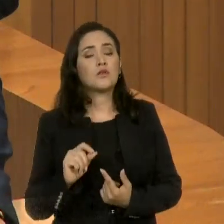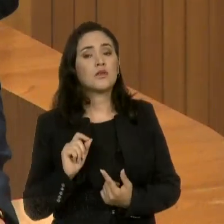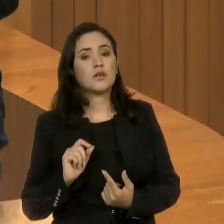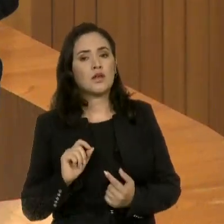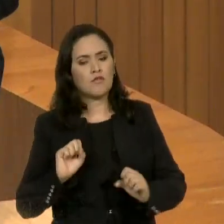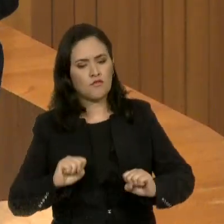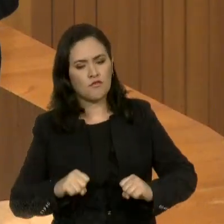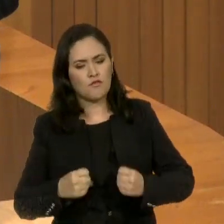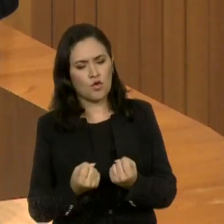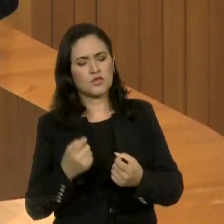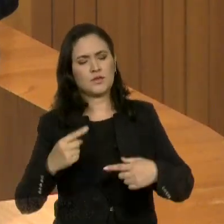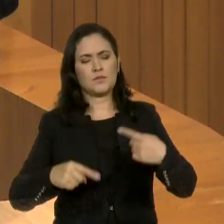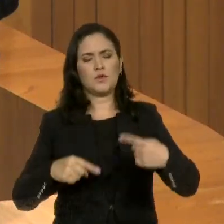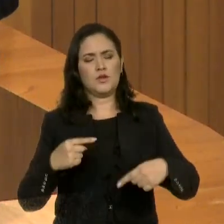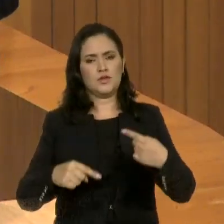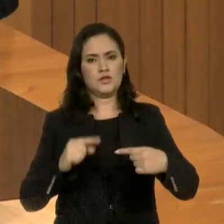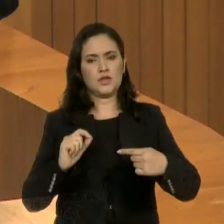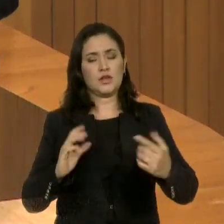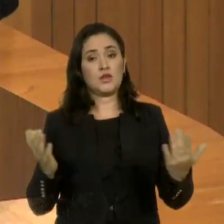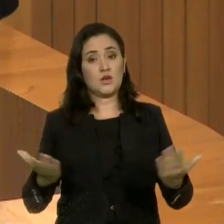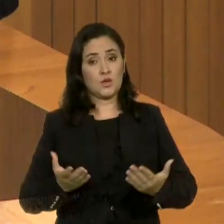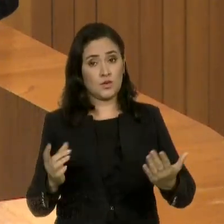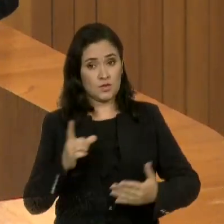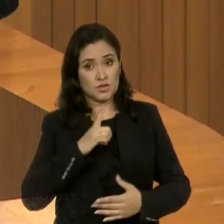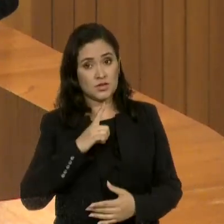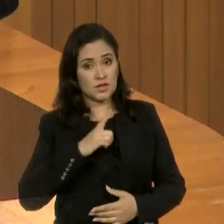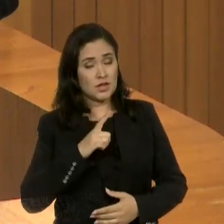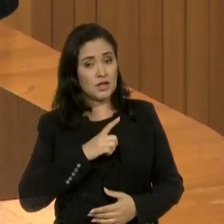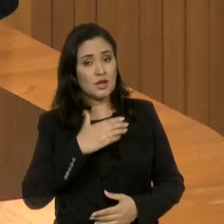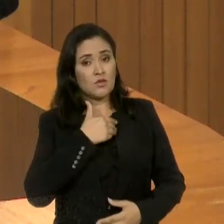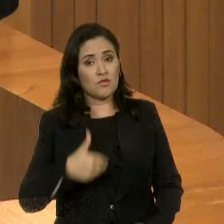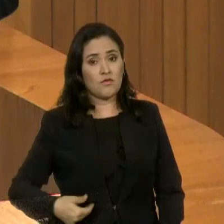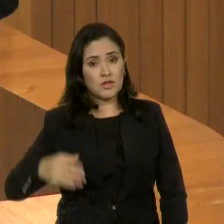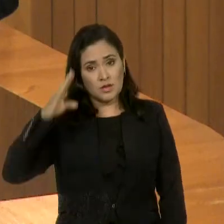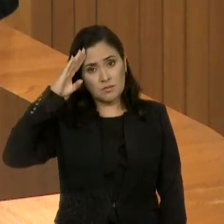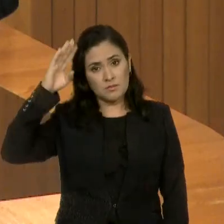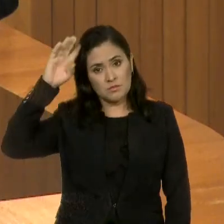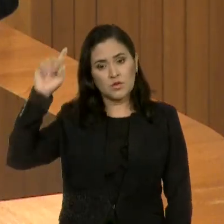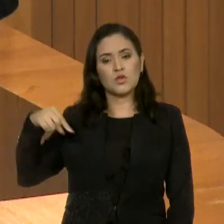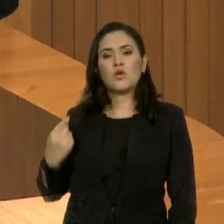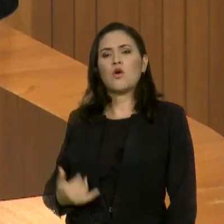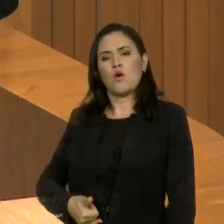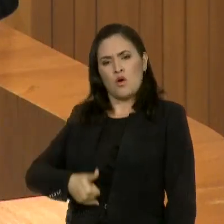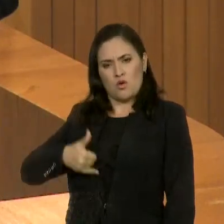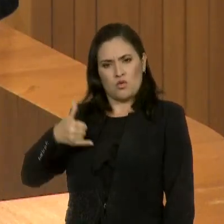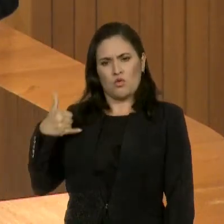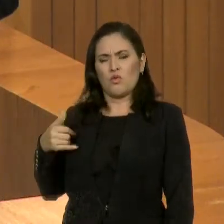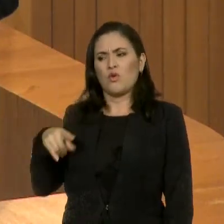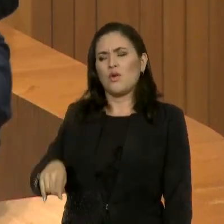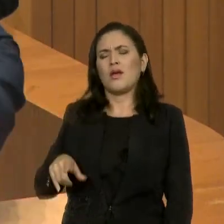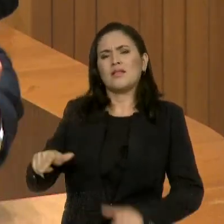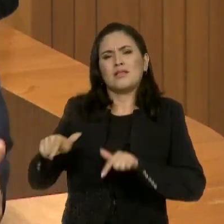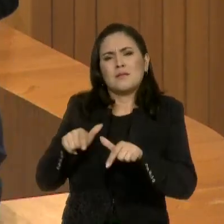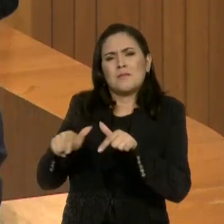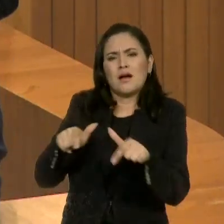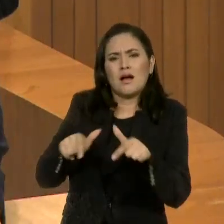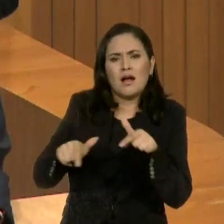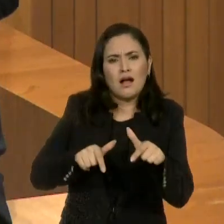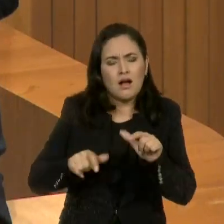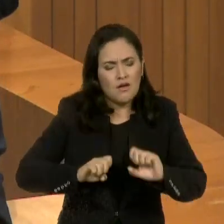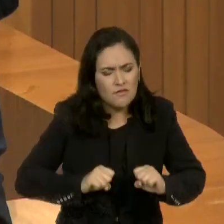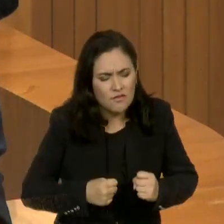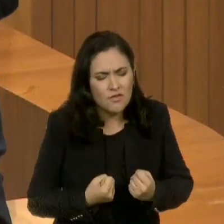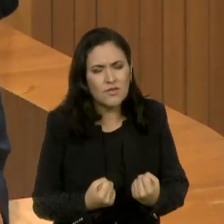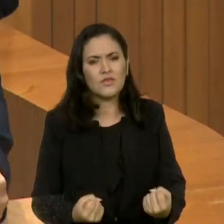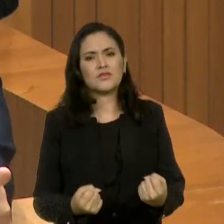temos com muito orgulho o nosso governador Carlos Brandão, que tem se dedicado, que tem se empenhado